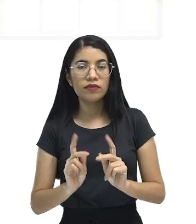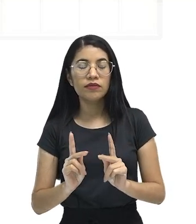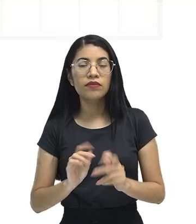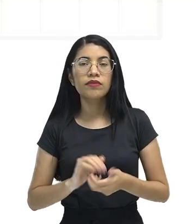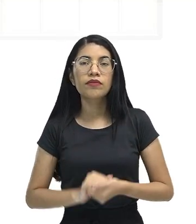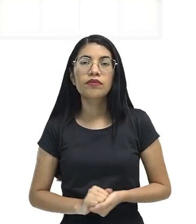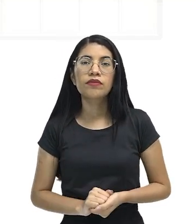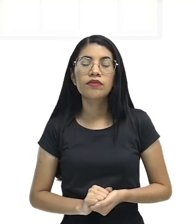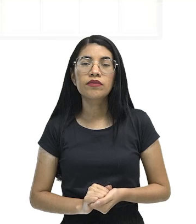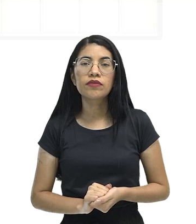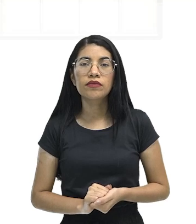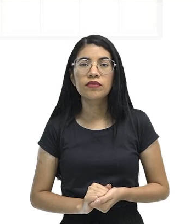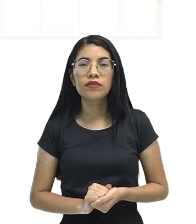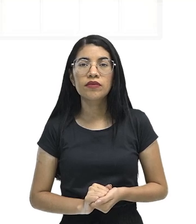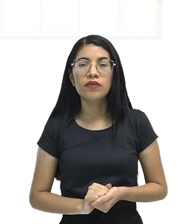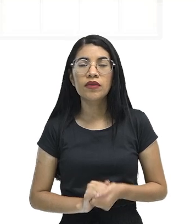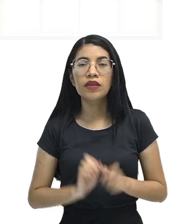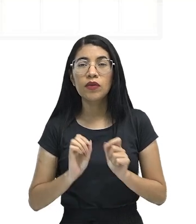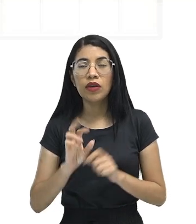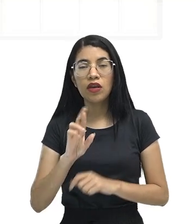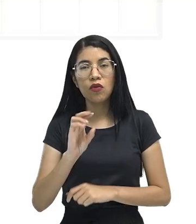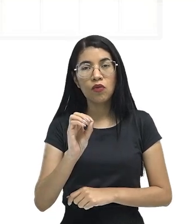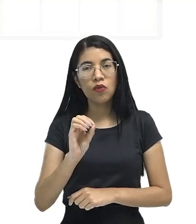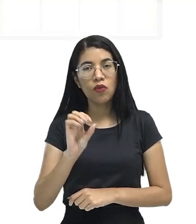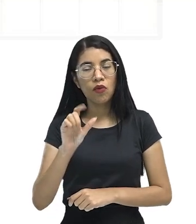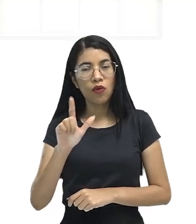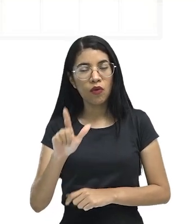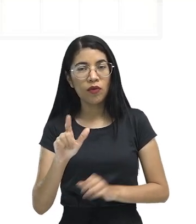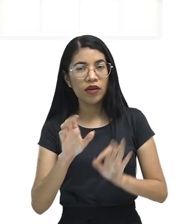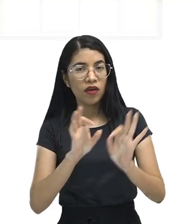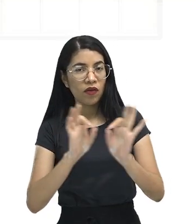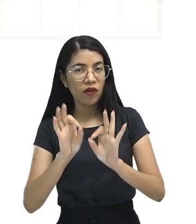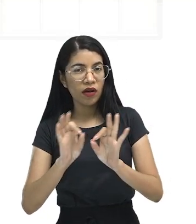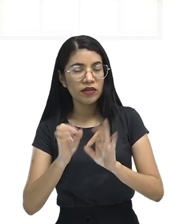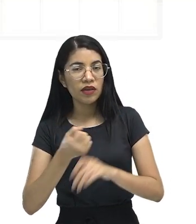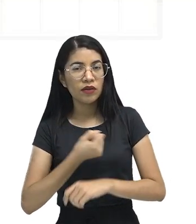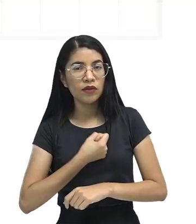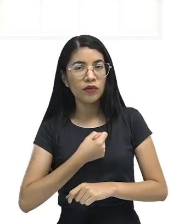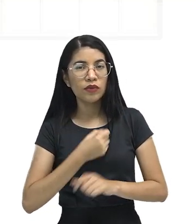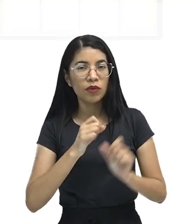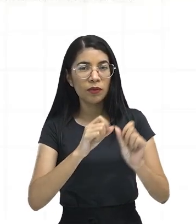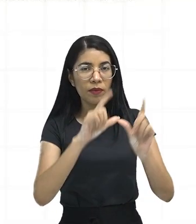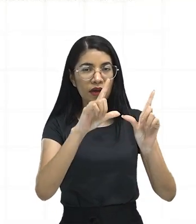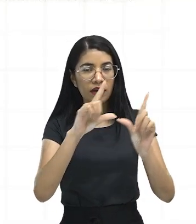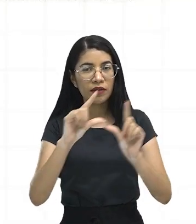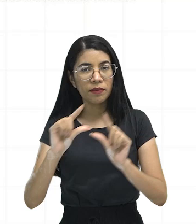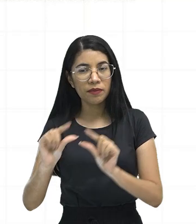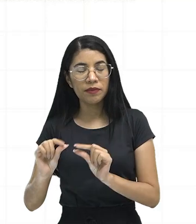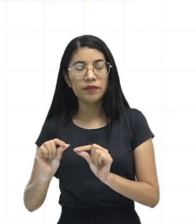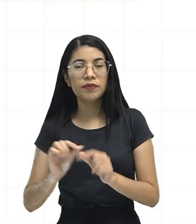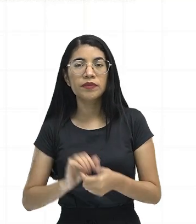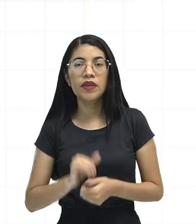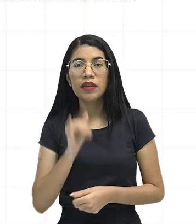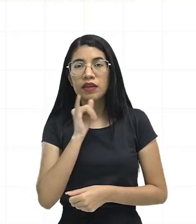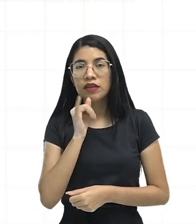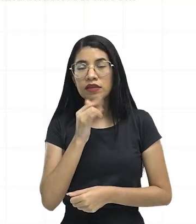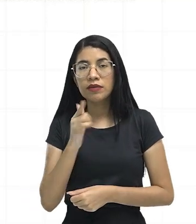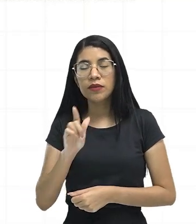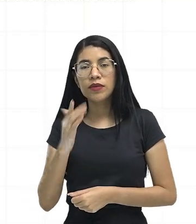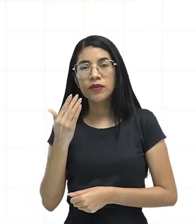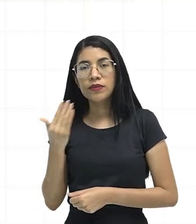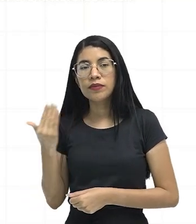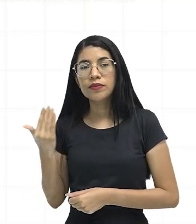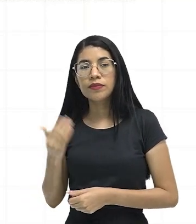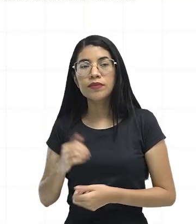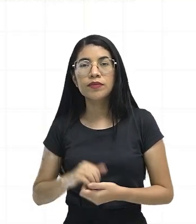organizados, tá? Que é o chamado rol. Beleza? Tranquilo demais, né, gente? Vamos pro próximo exemplo aqui, que o nosso tempo já